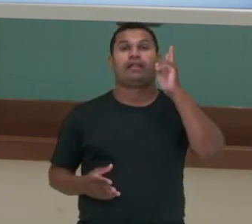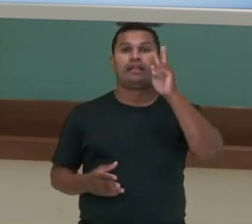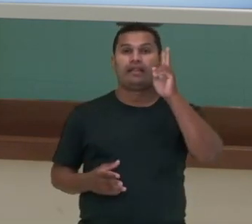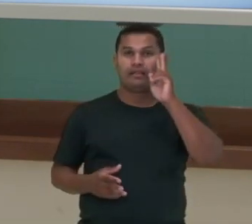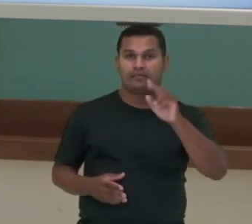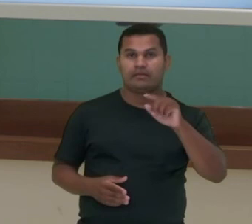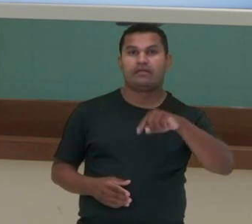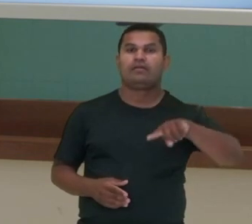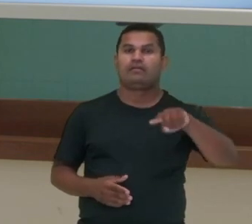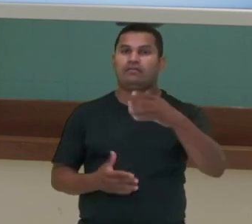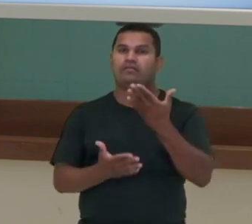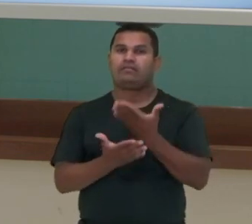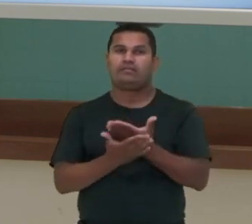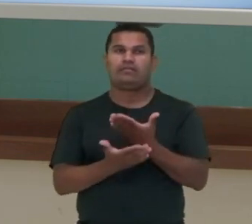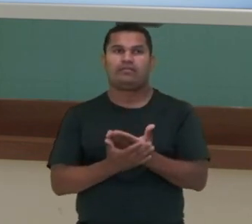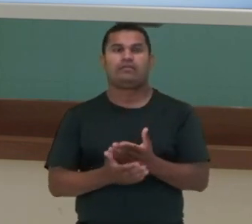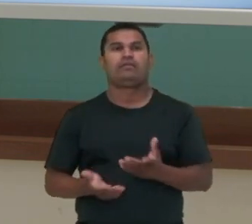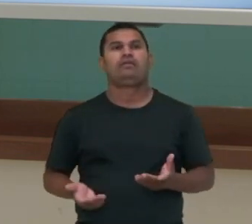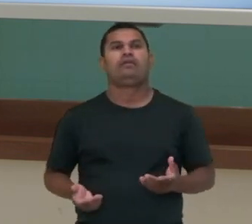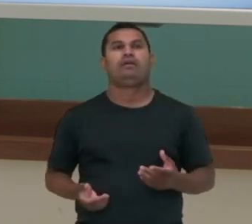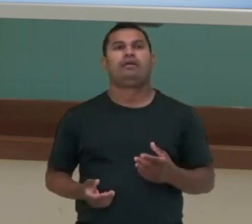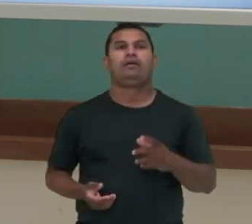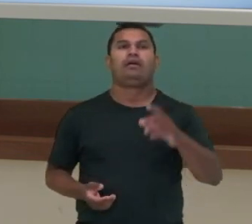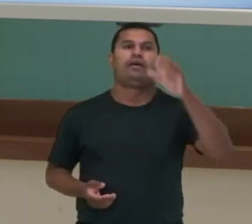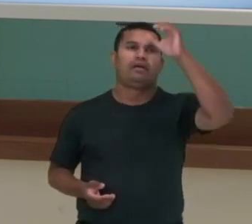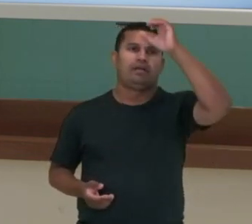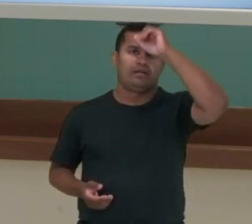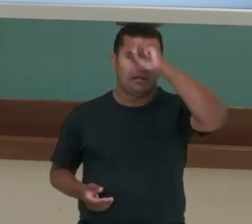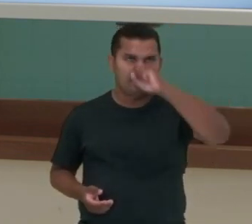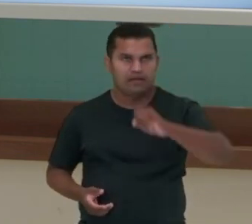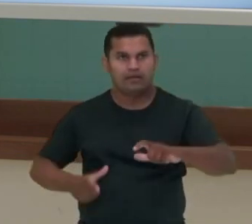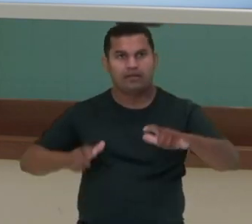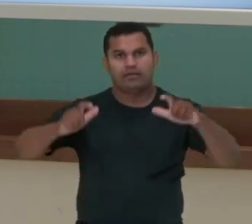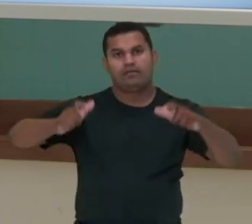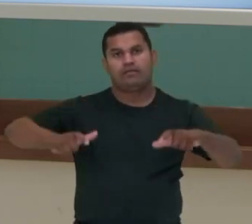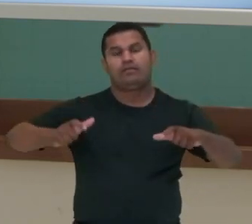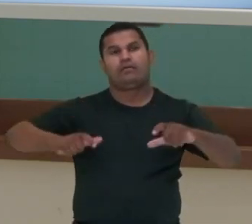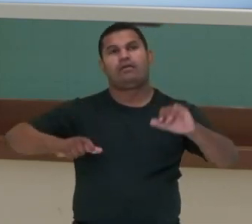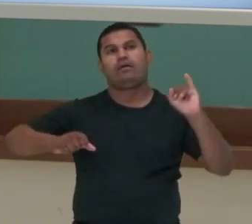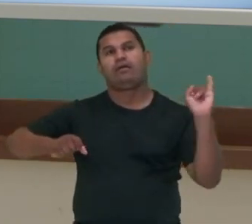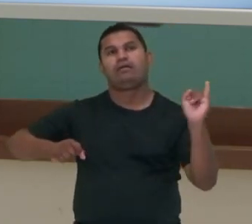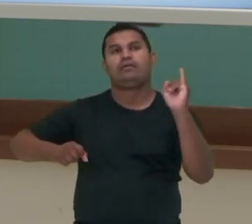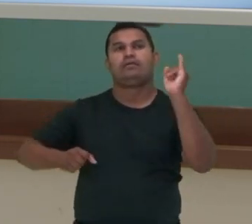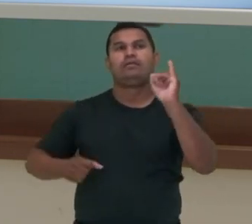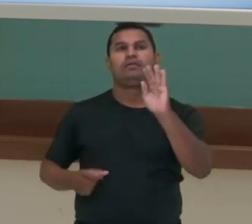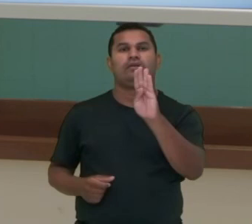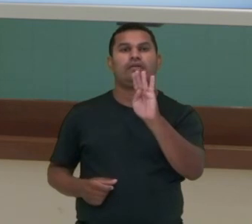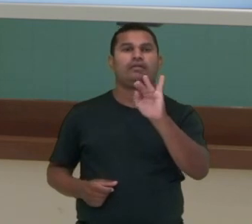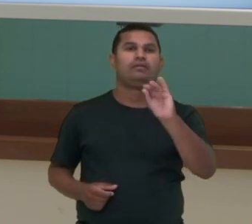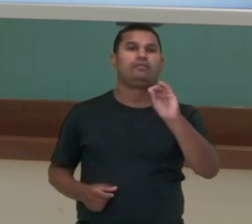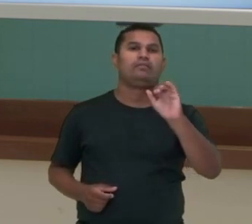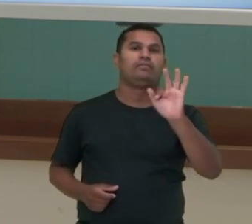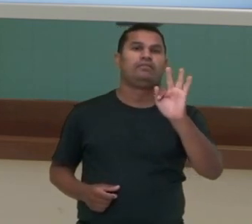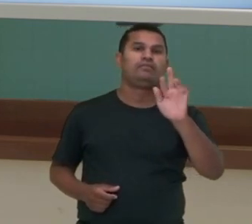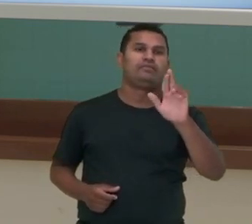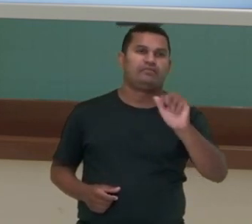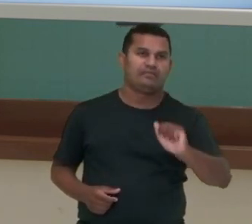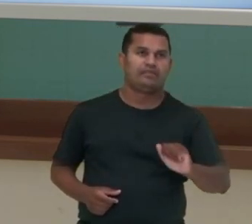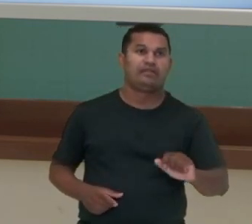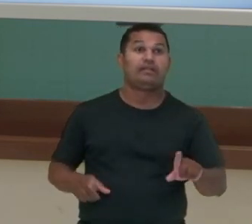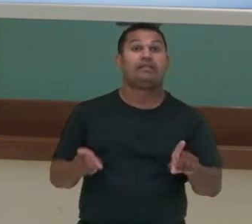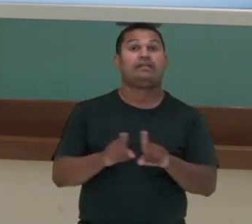gente estudou na aula de hoje, aprendemos sobre a importância da biosfera e suas